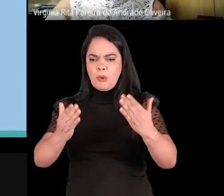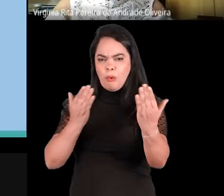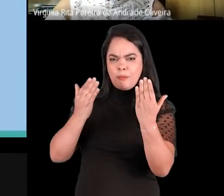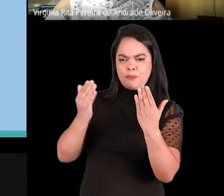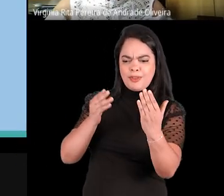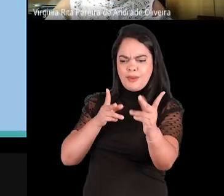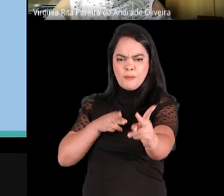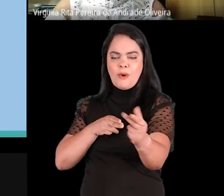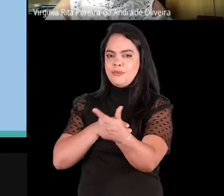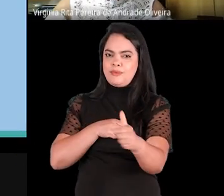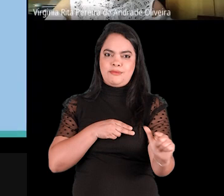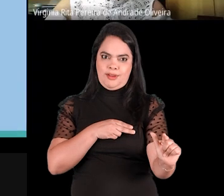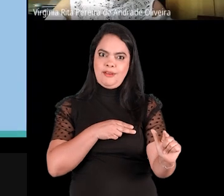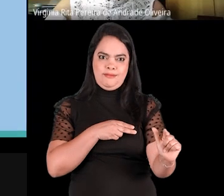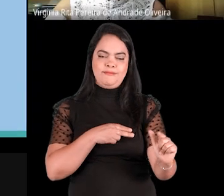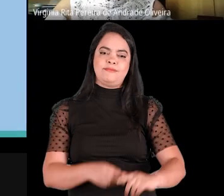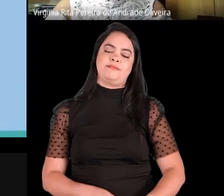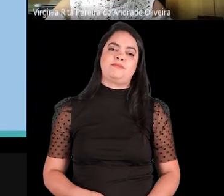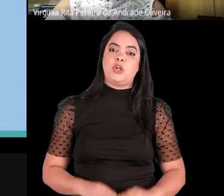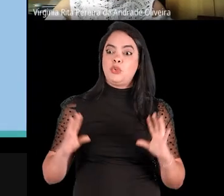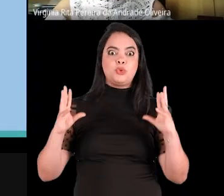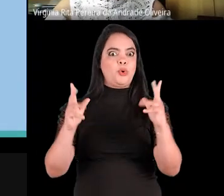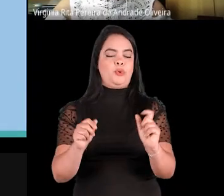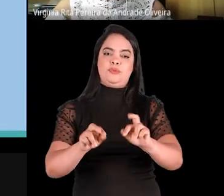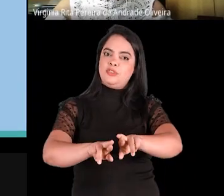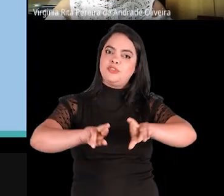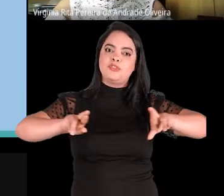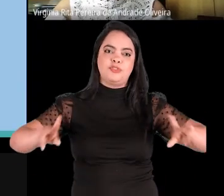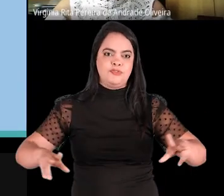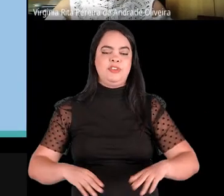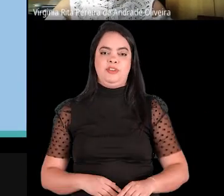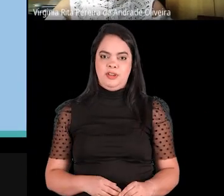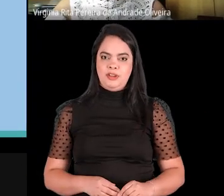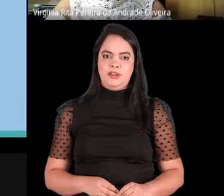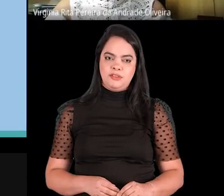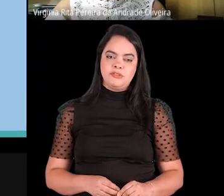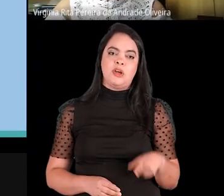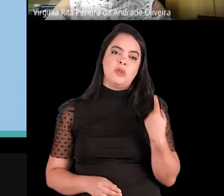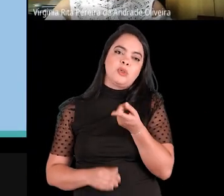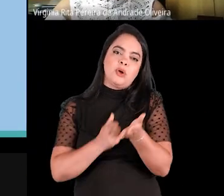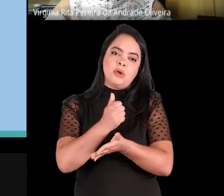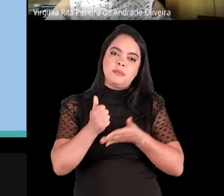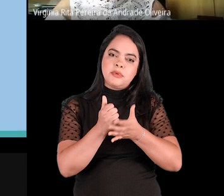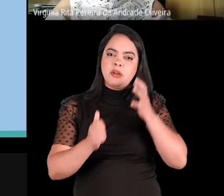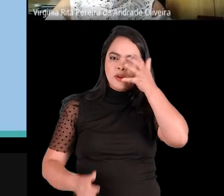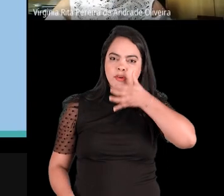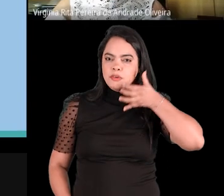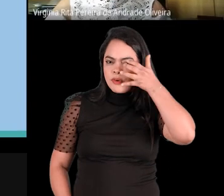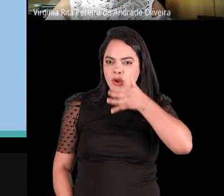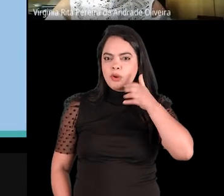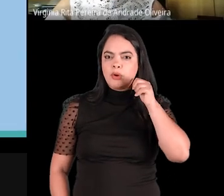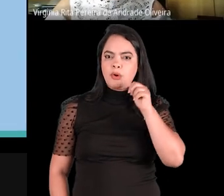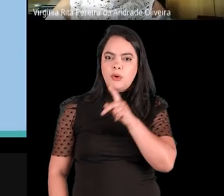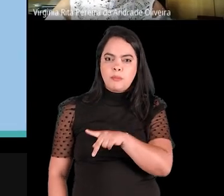de todos e não de alguns, né? Então, é um material que a gente se baseou na fala do professor Lanucci, da